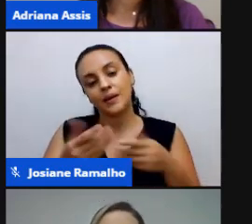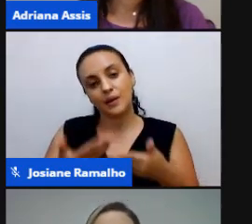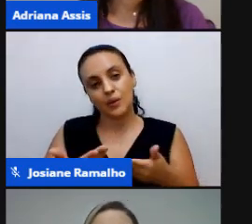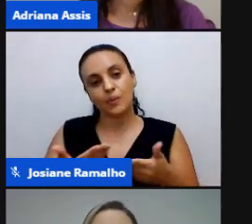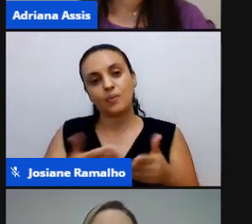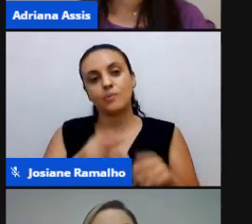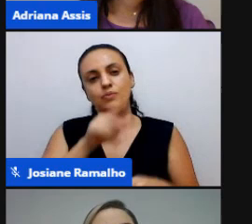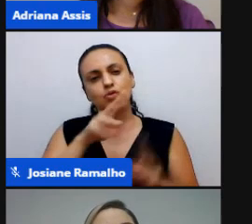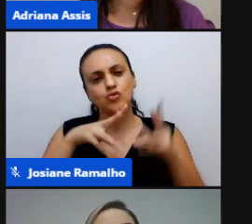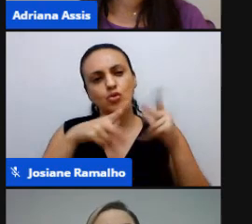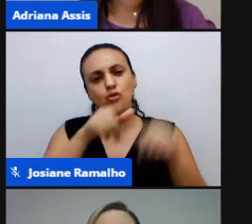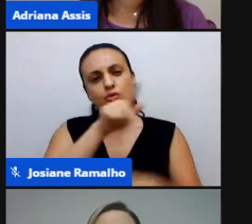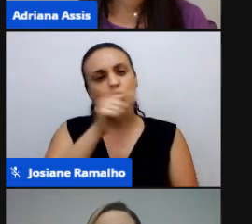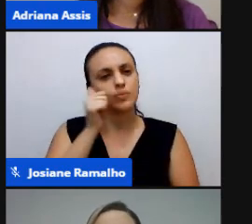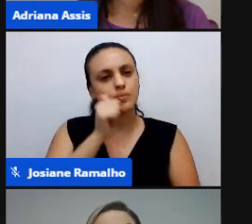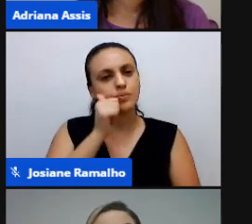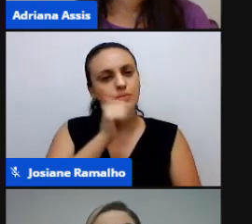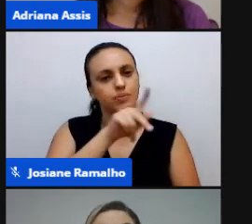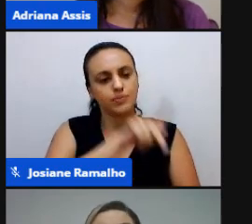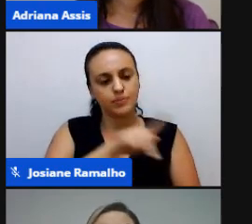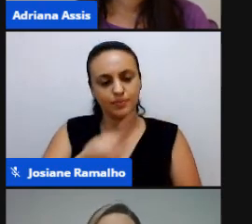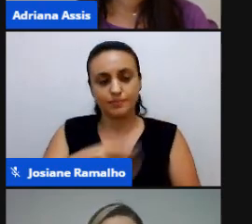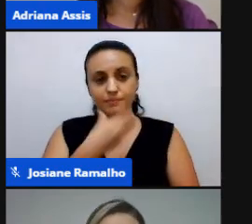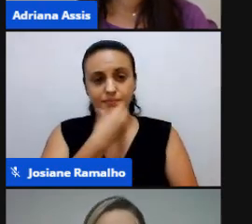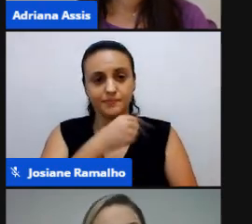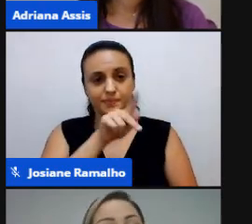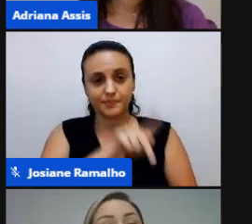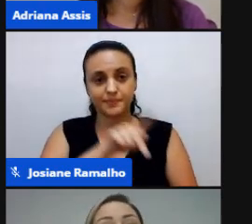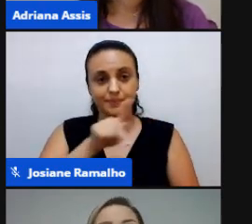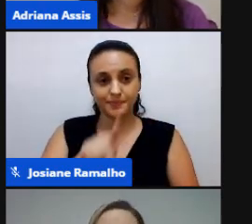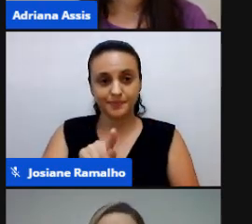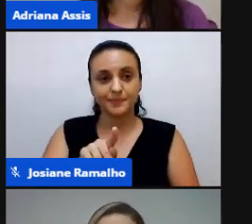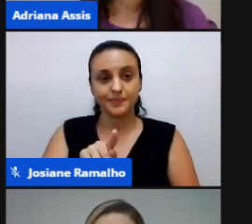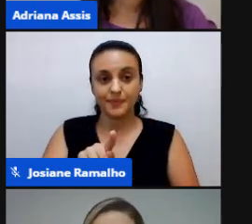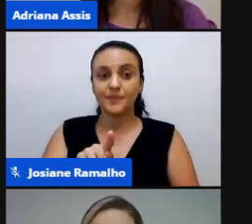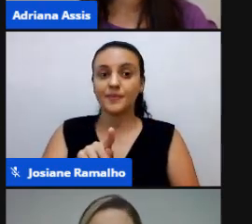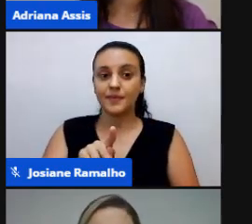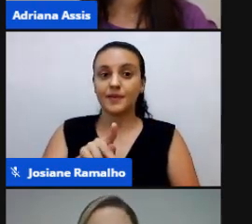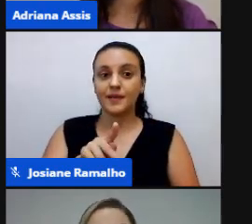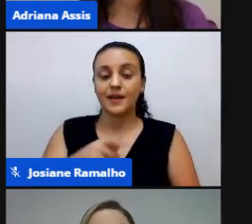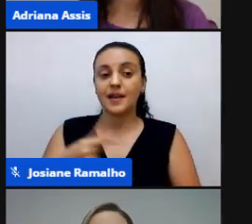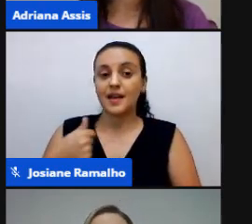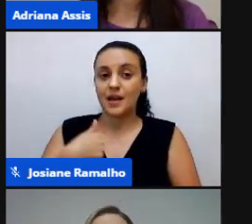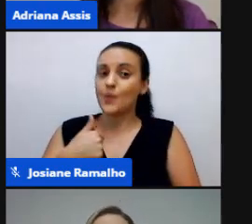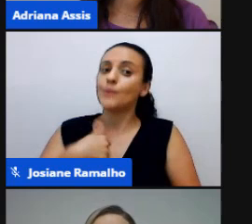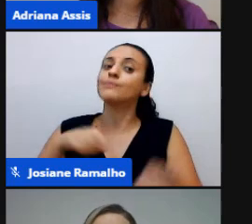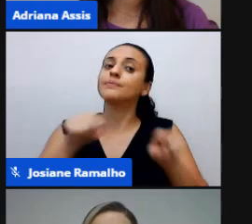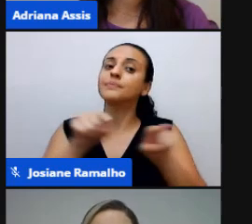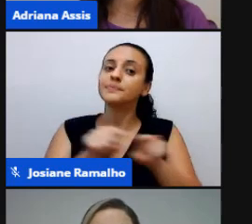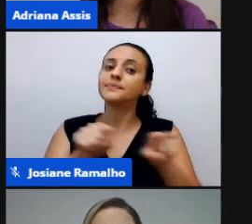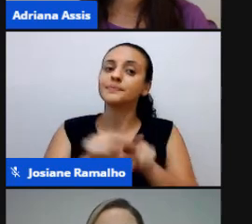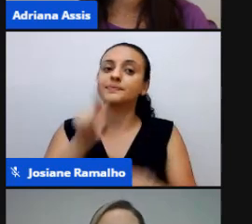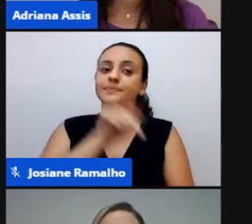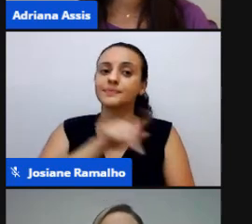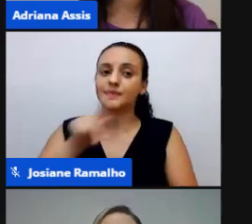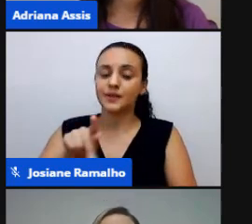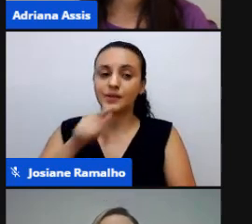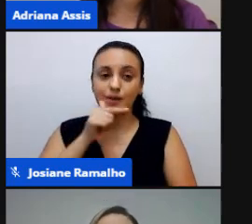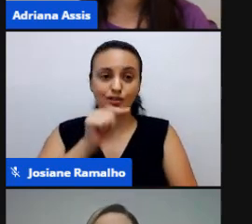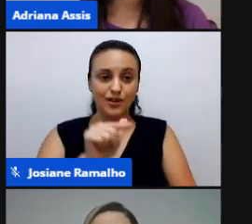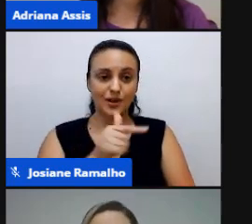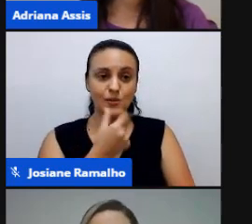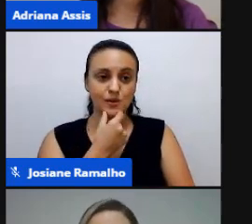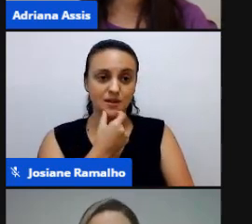professoras, professores, de uma professora também de língua inglesa, que tem uma trajetória aí